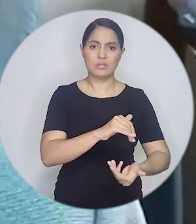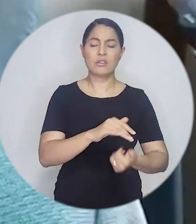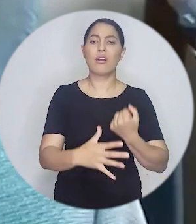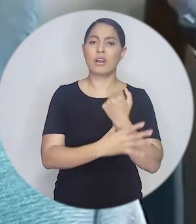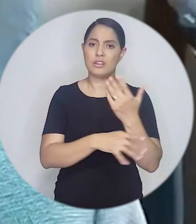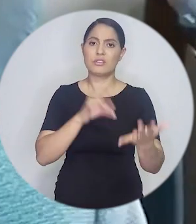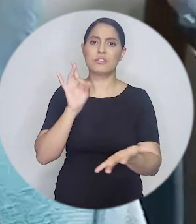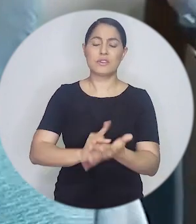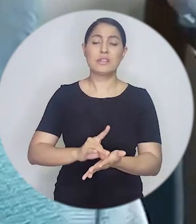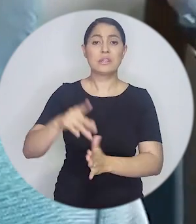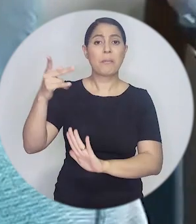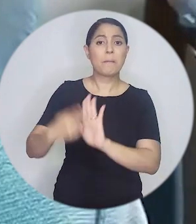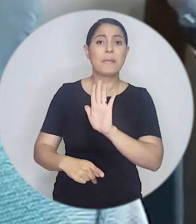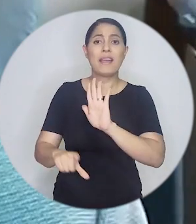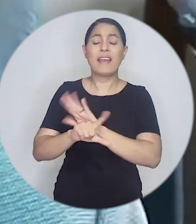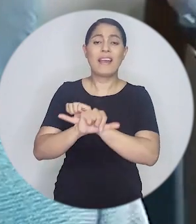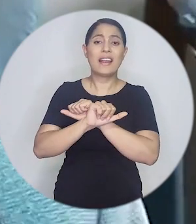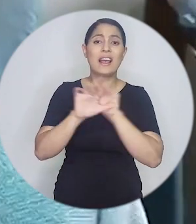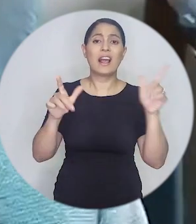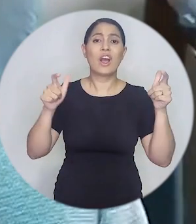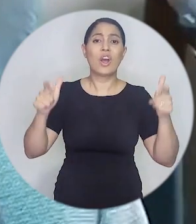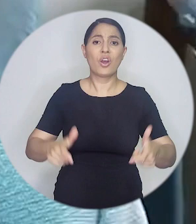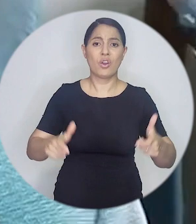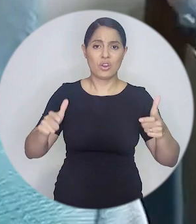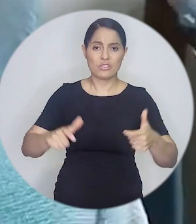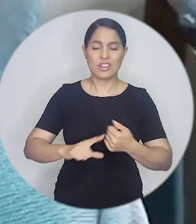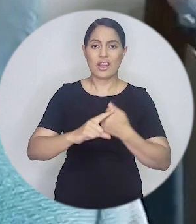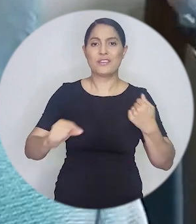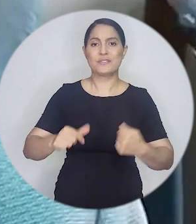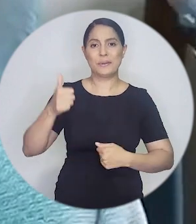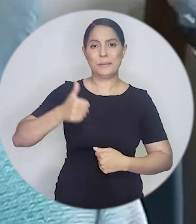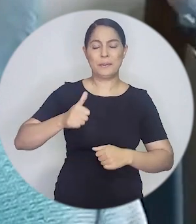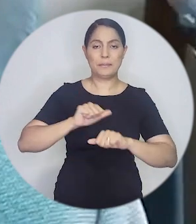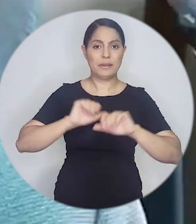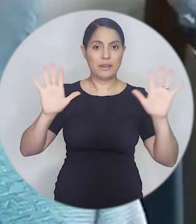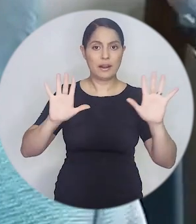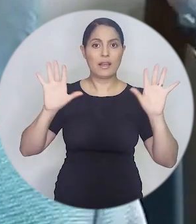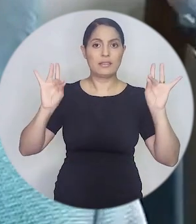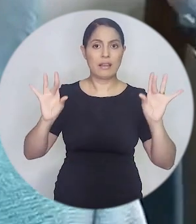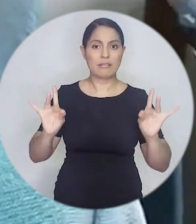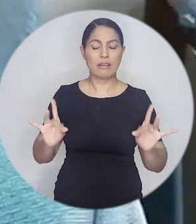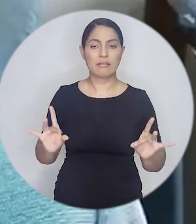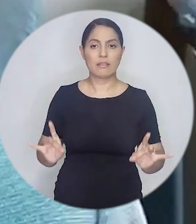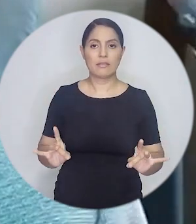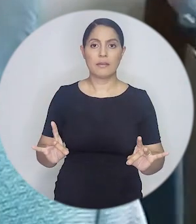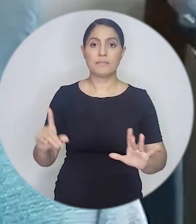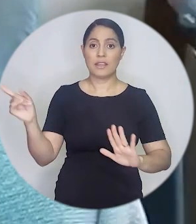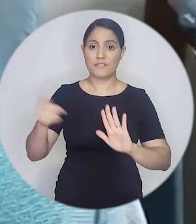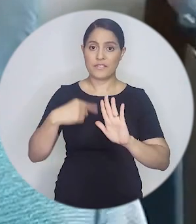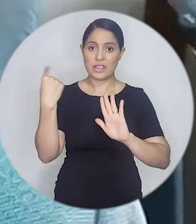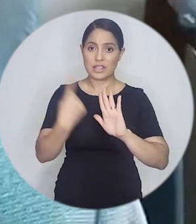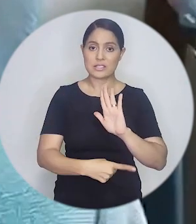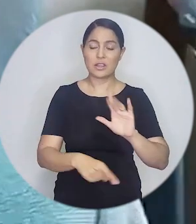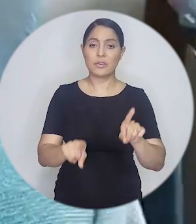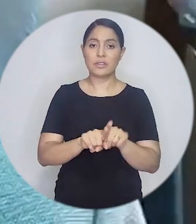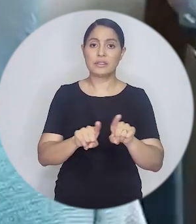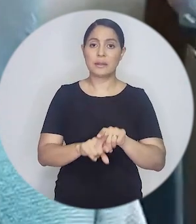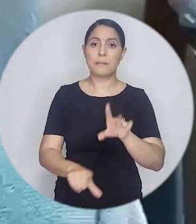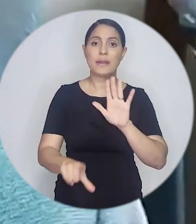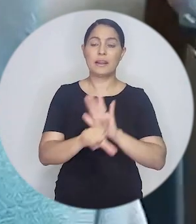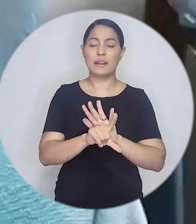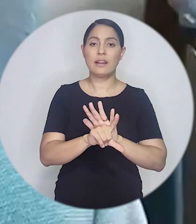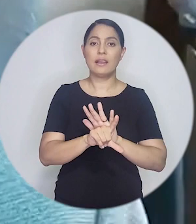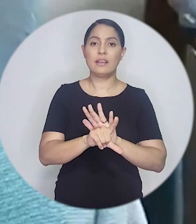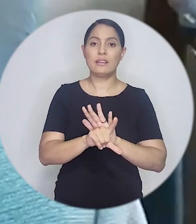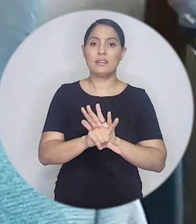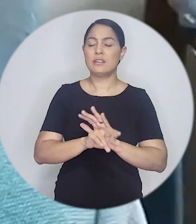tratados internacionais. E o PL é claro no seu artigo 1º ao destacar que as vedações e condicionantes previstas na